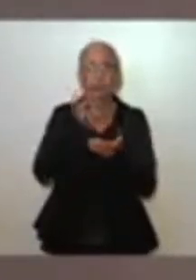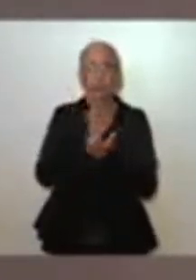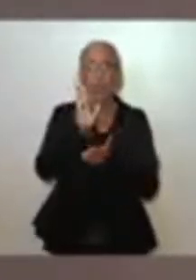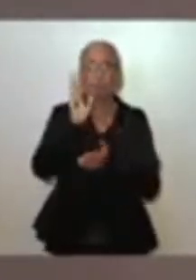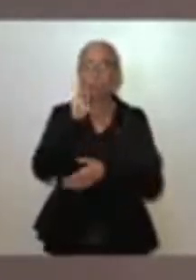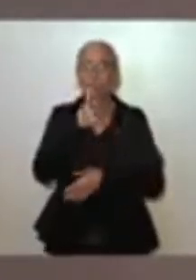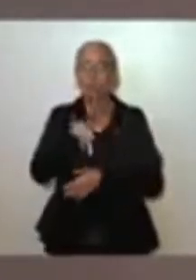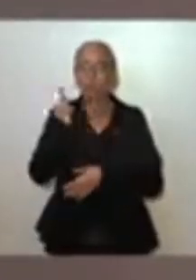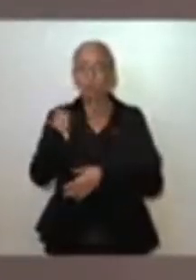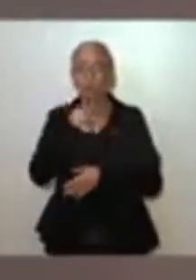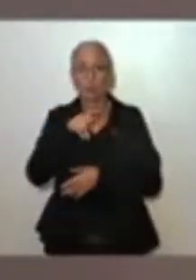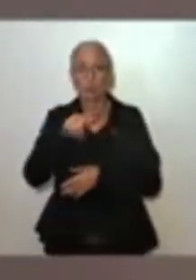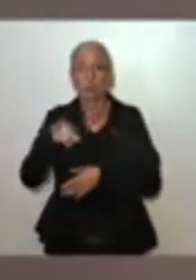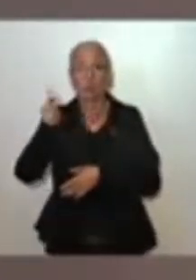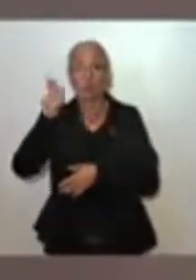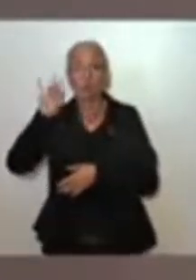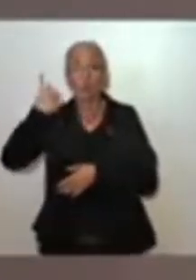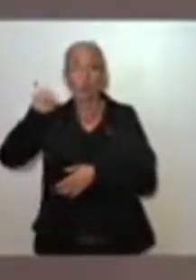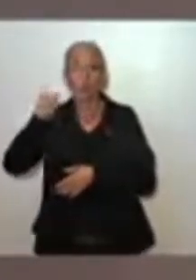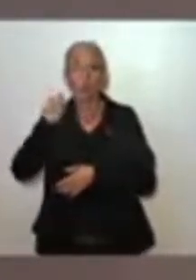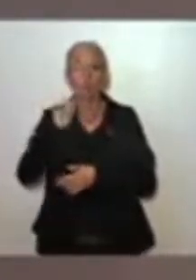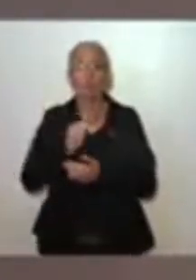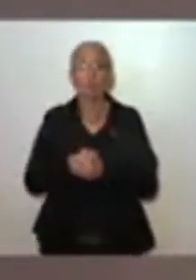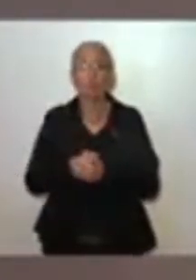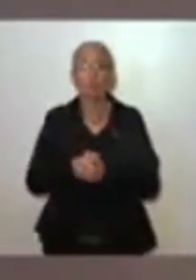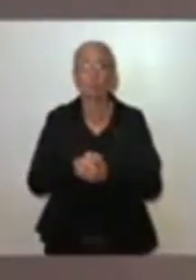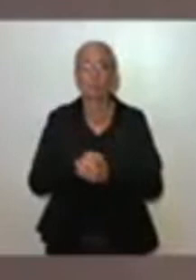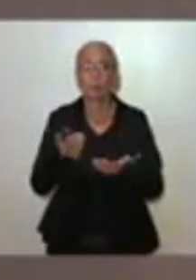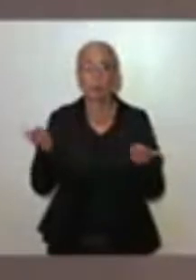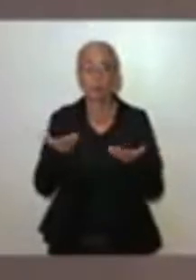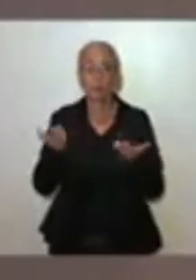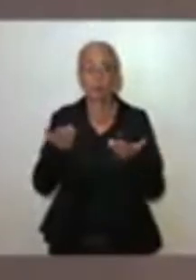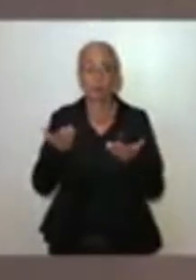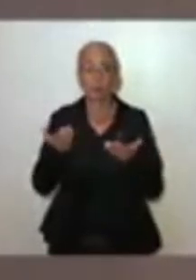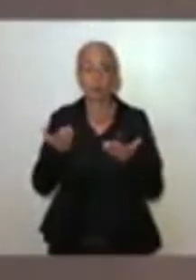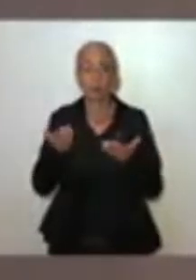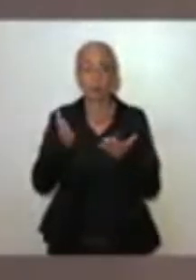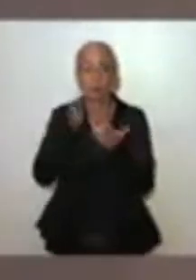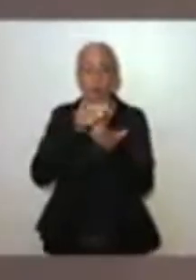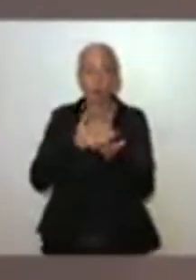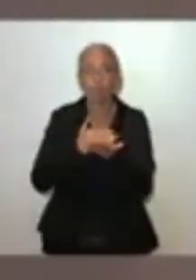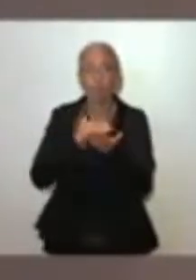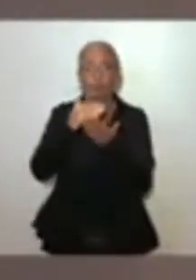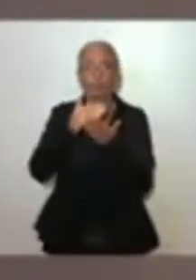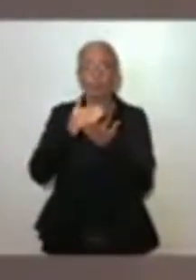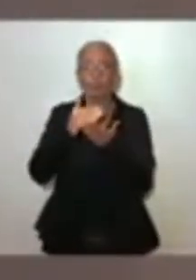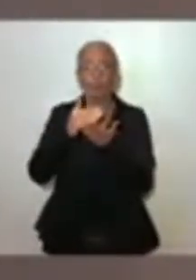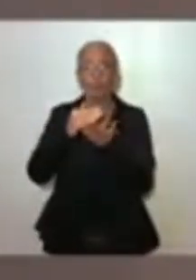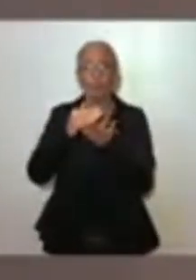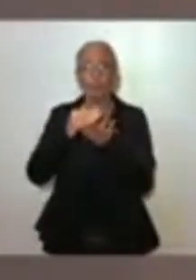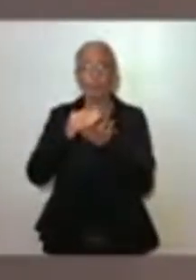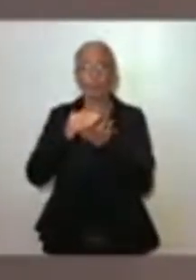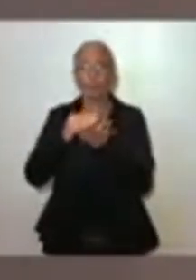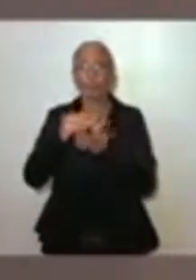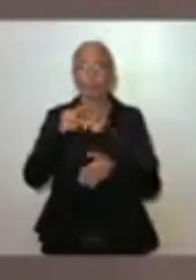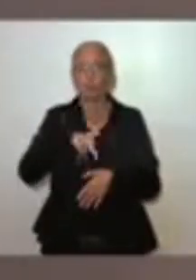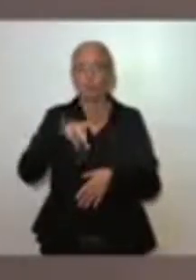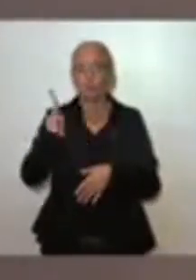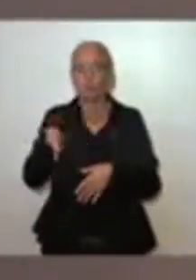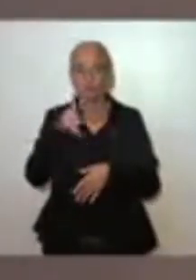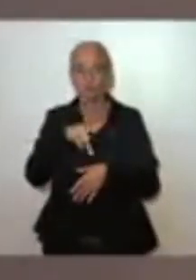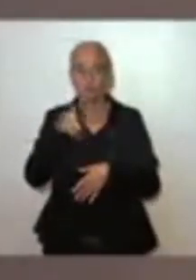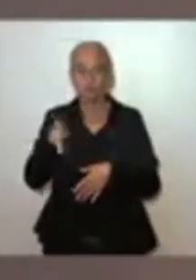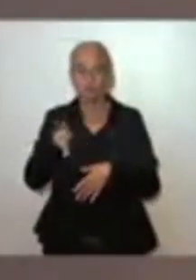professor da UERJ e eu gosto de dizer o Ministro do Supremo Tribunal Federal Mas eu sou um professor